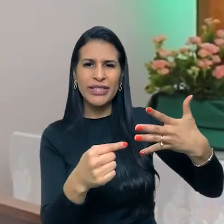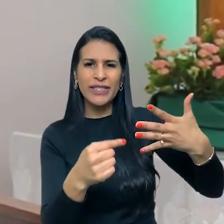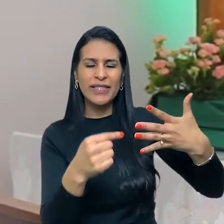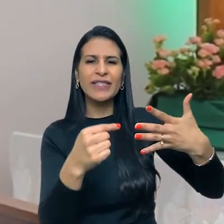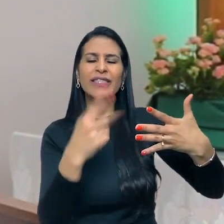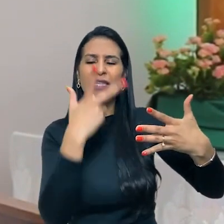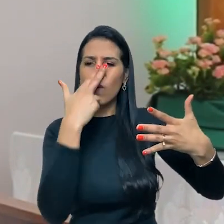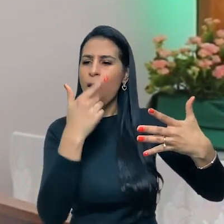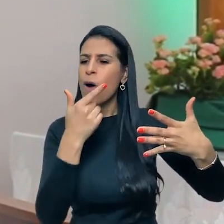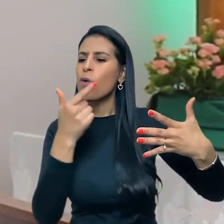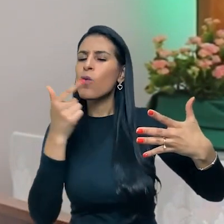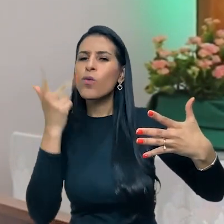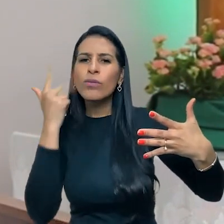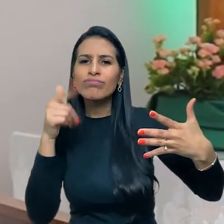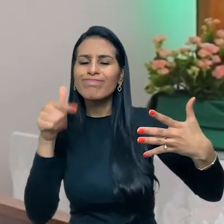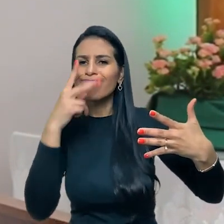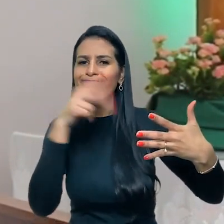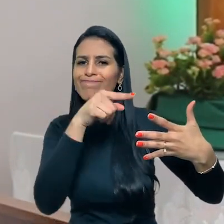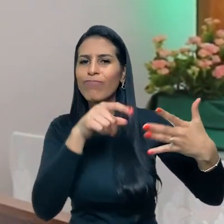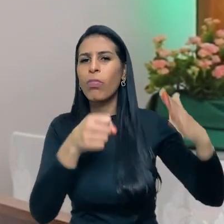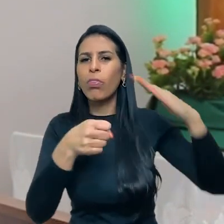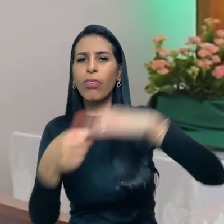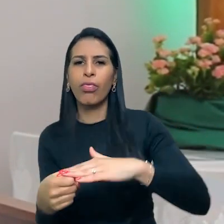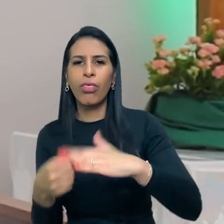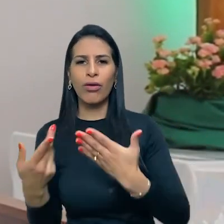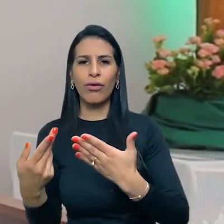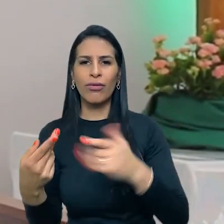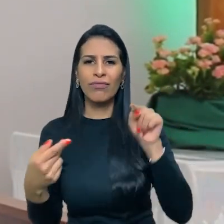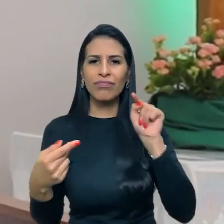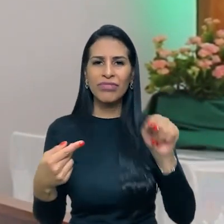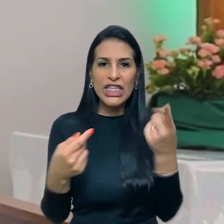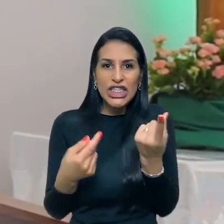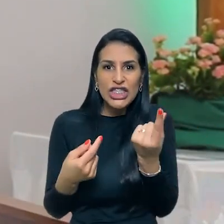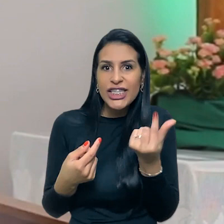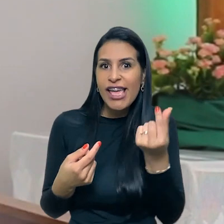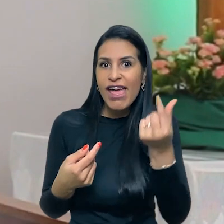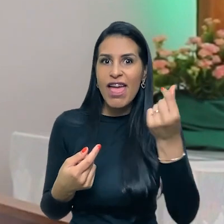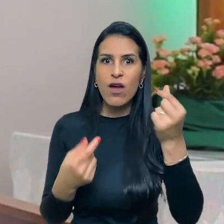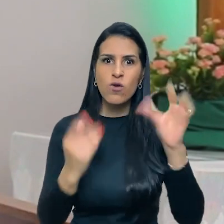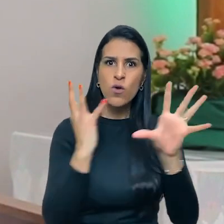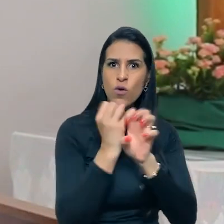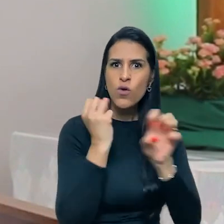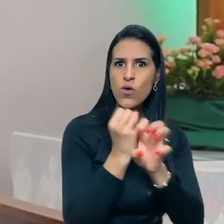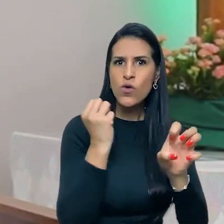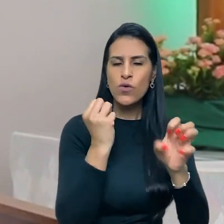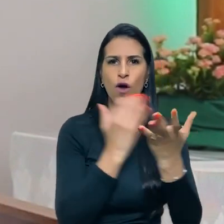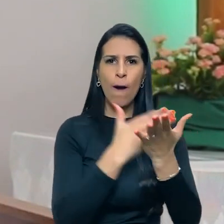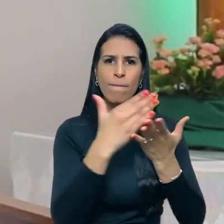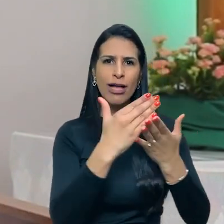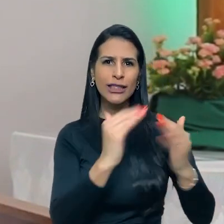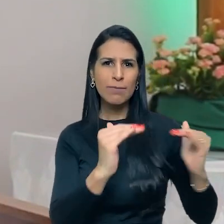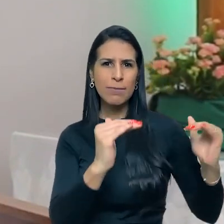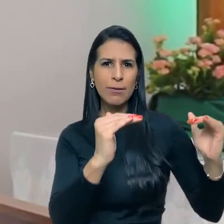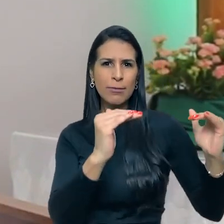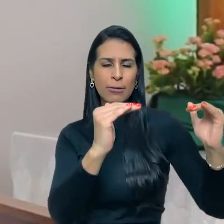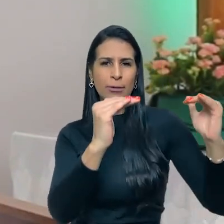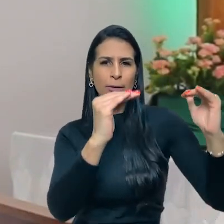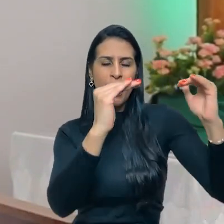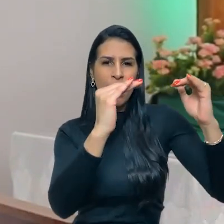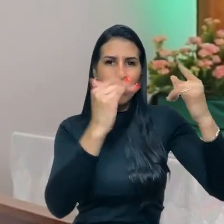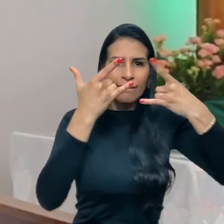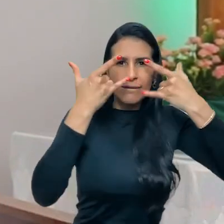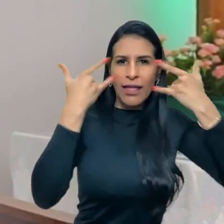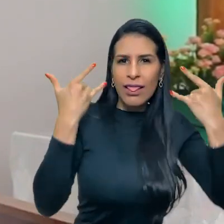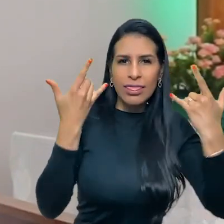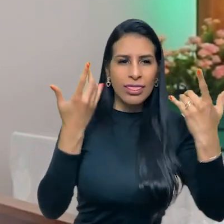foram considerados essenciais. O dinheiro, o lucro, continua recebendo um destaque.